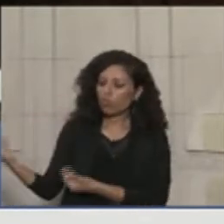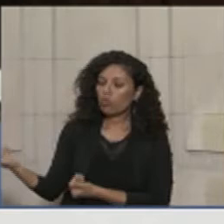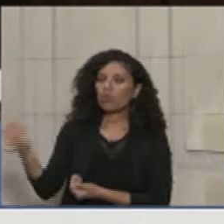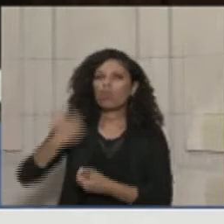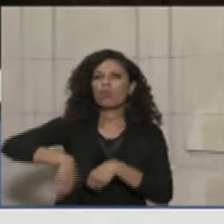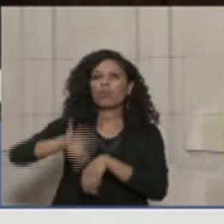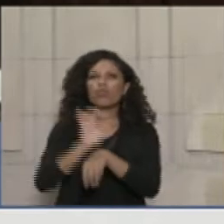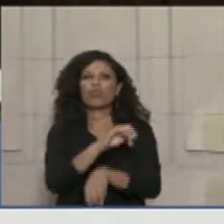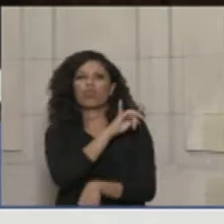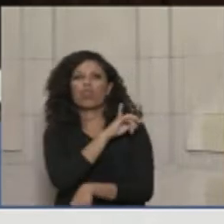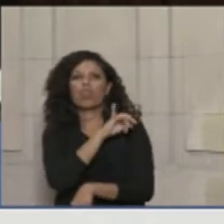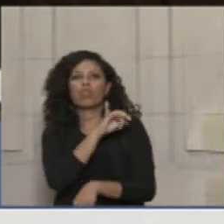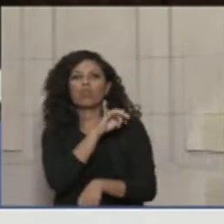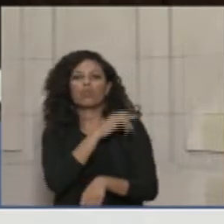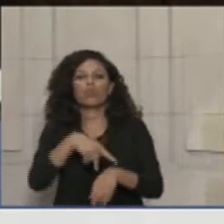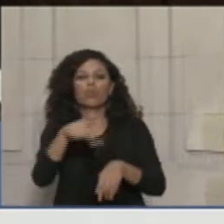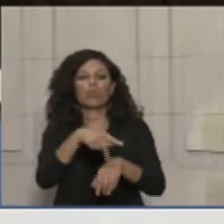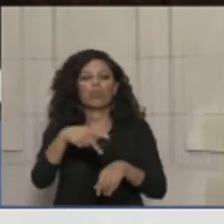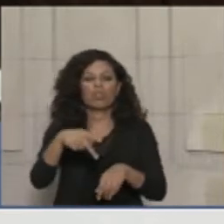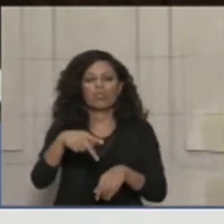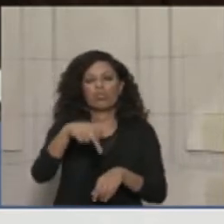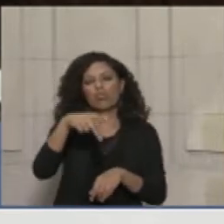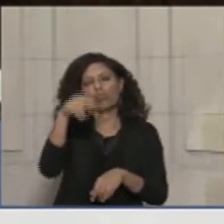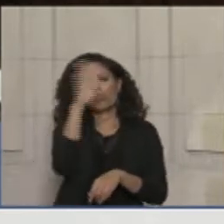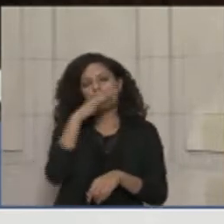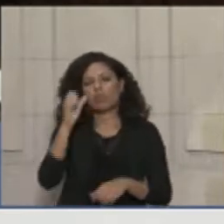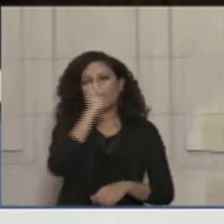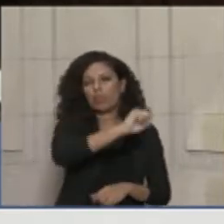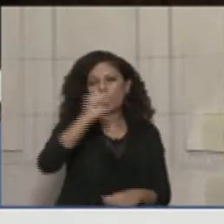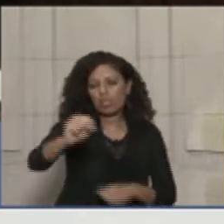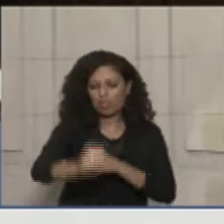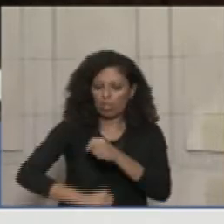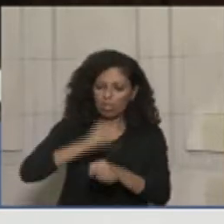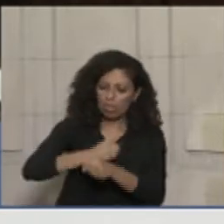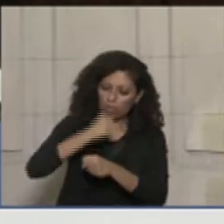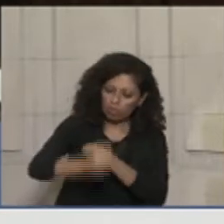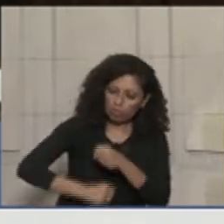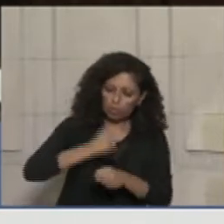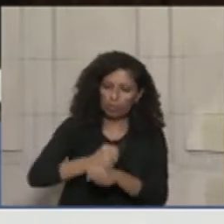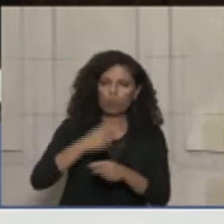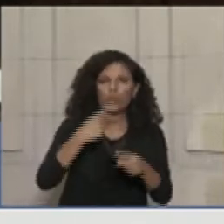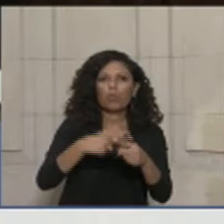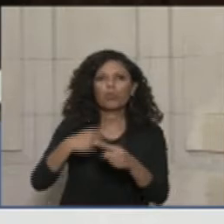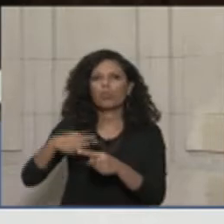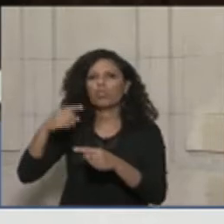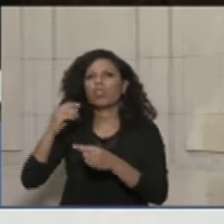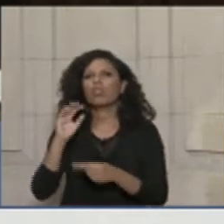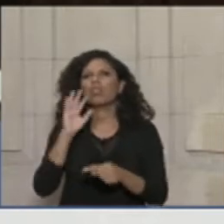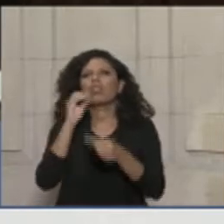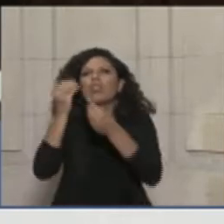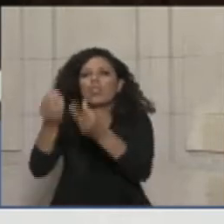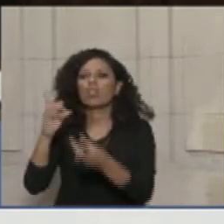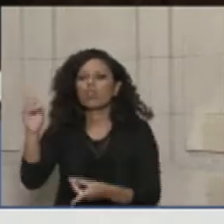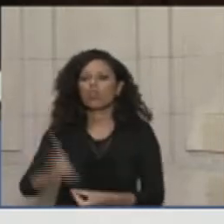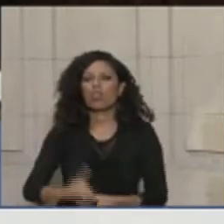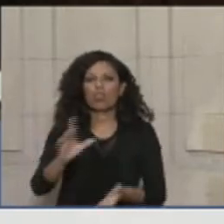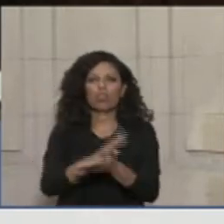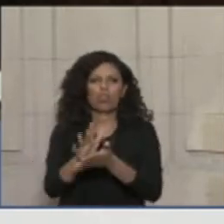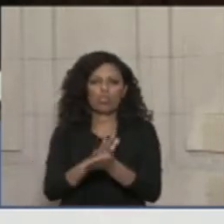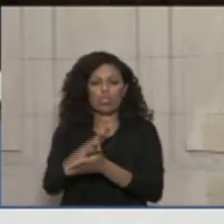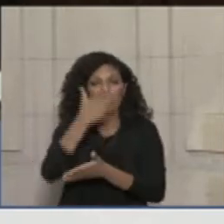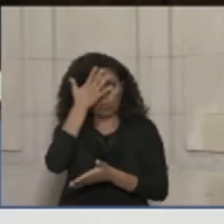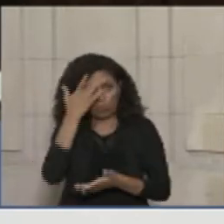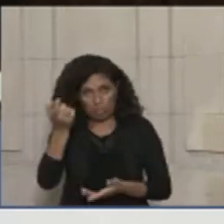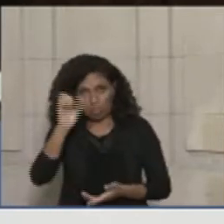brasileiro mata ano após ano em decorrência de violações e da retirada de direitos. É necessário que no dia